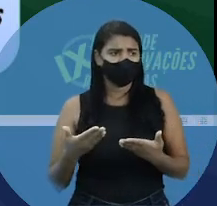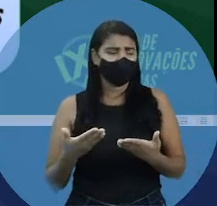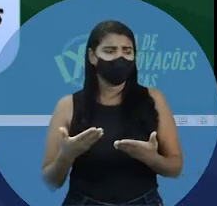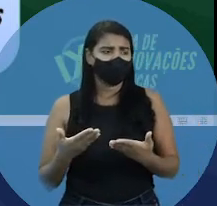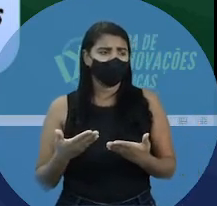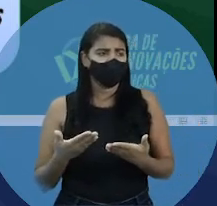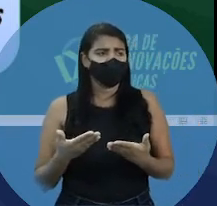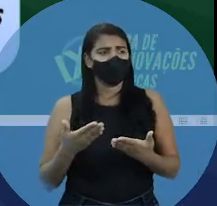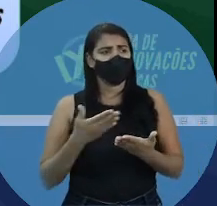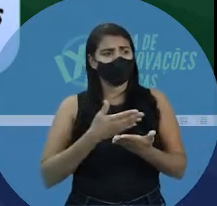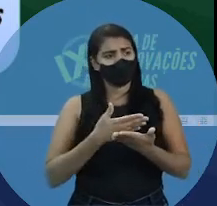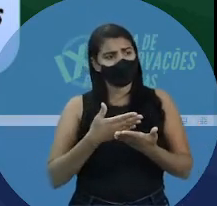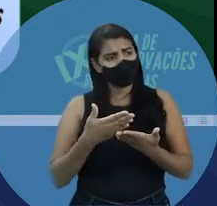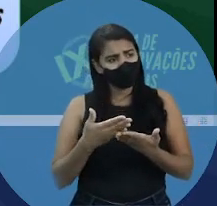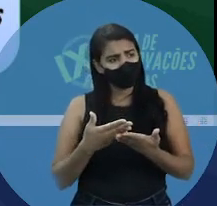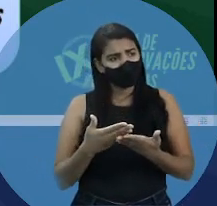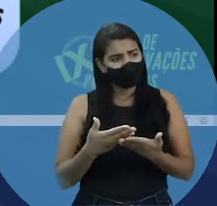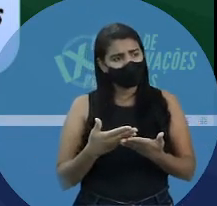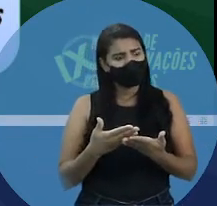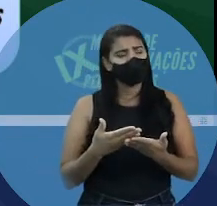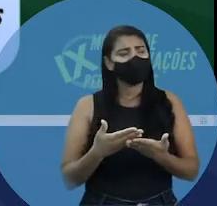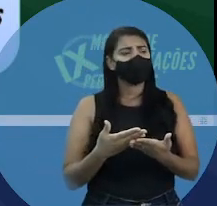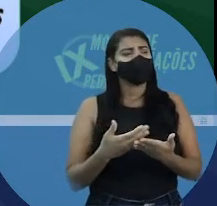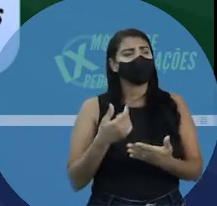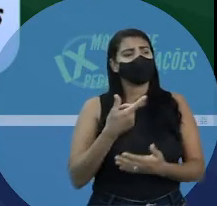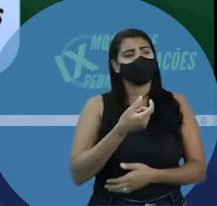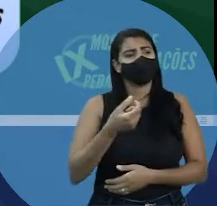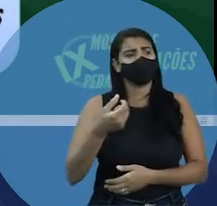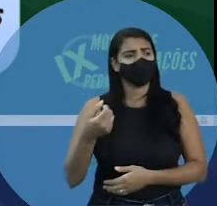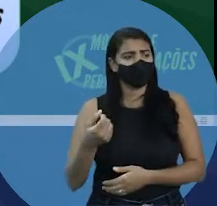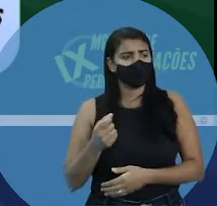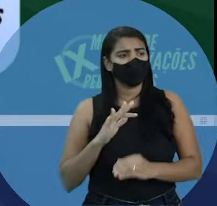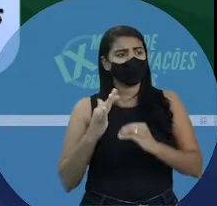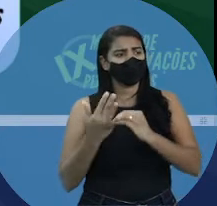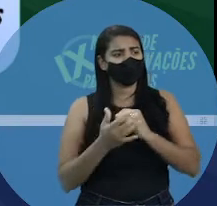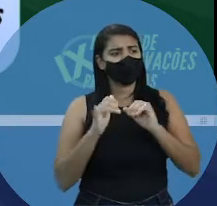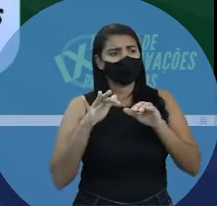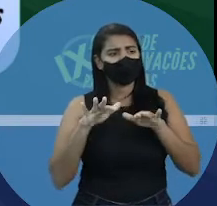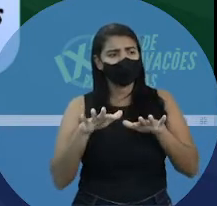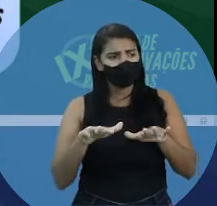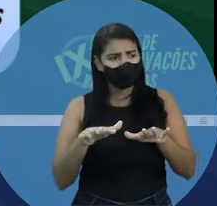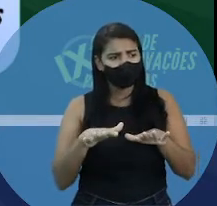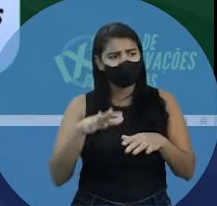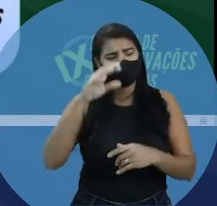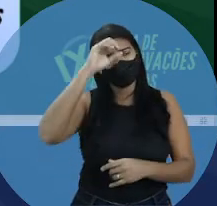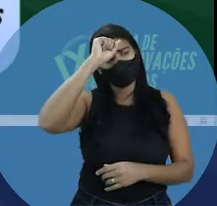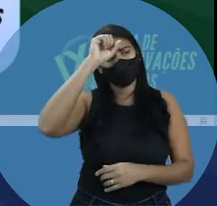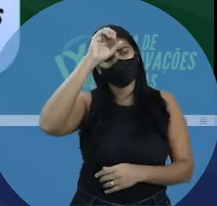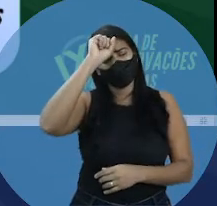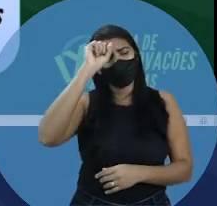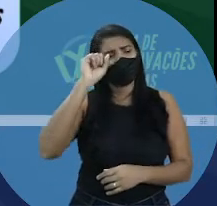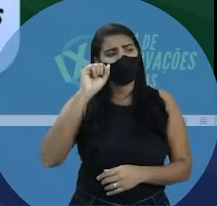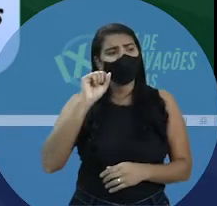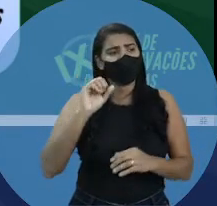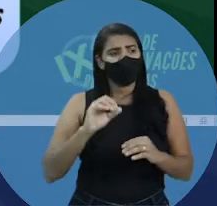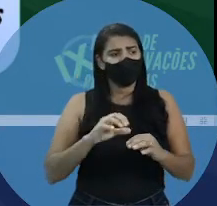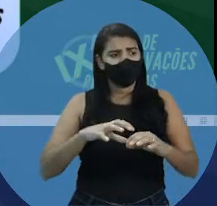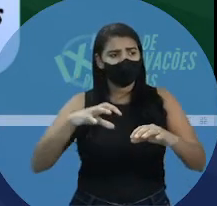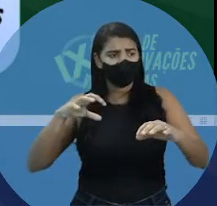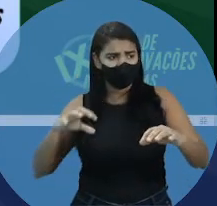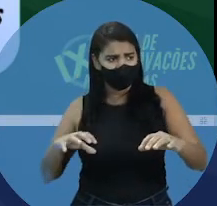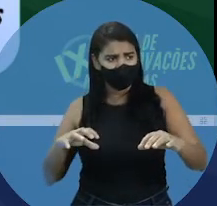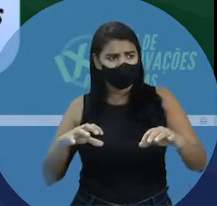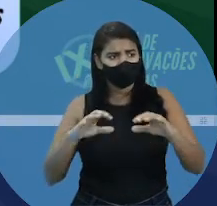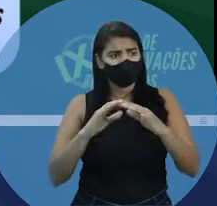efetivada no início do segundo semestre de 2020, em espaços não formais de aprendizagem, espaços fora da escola,